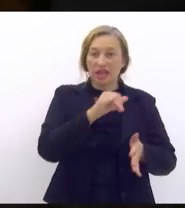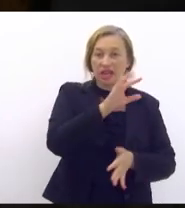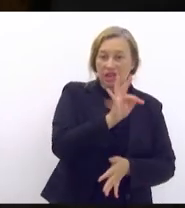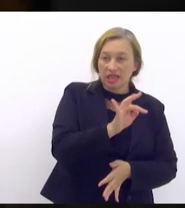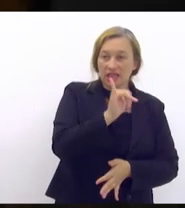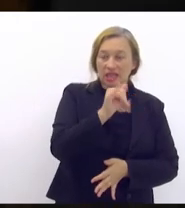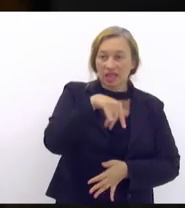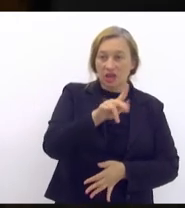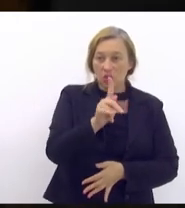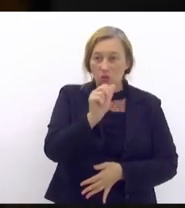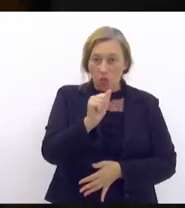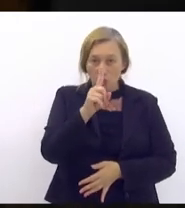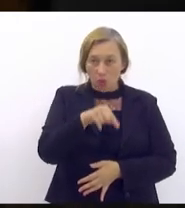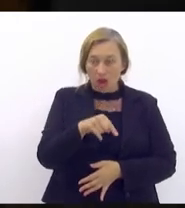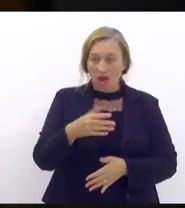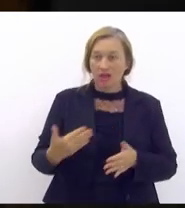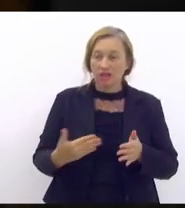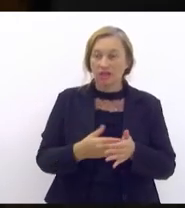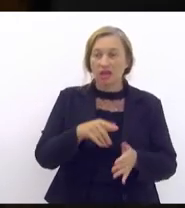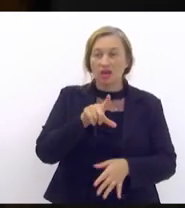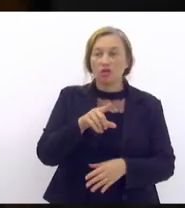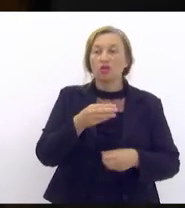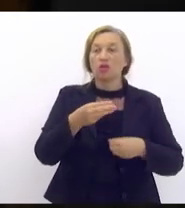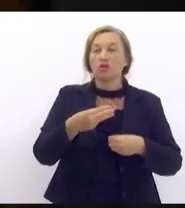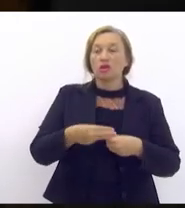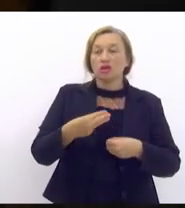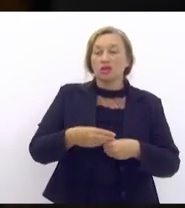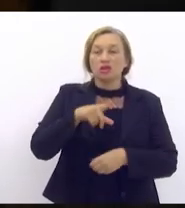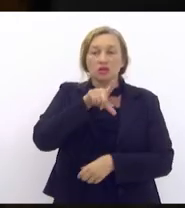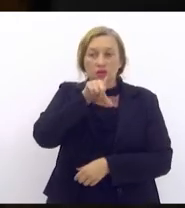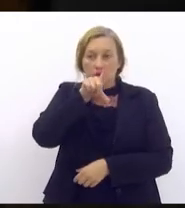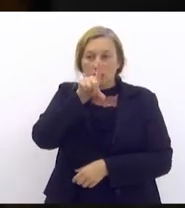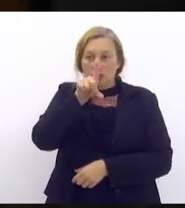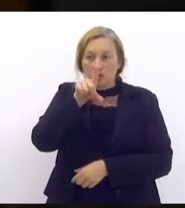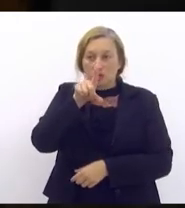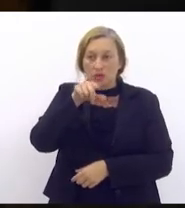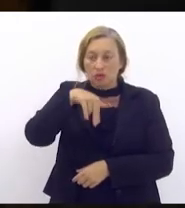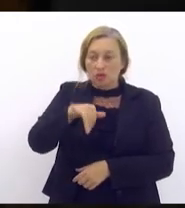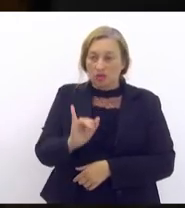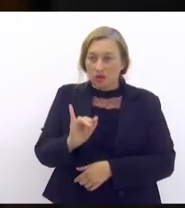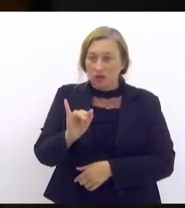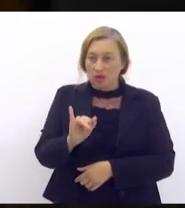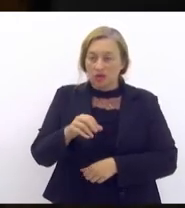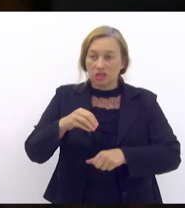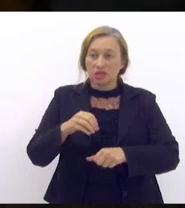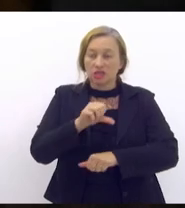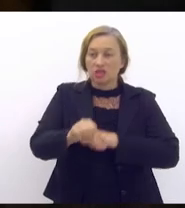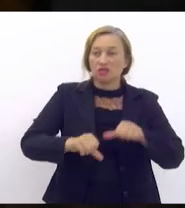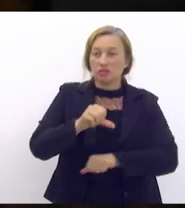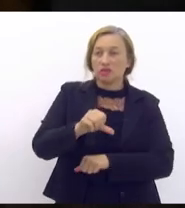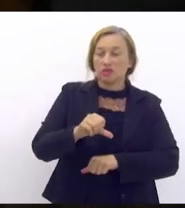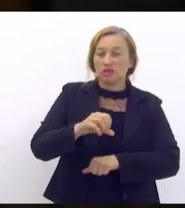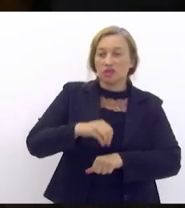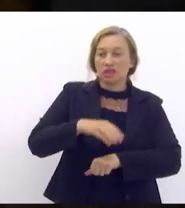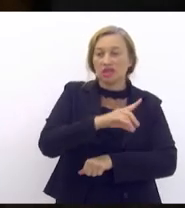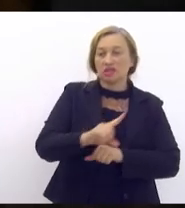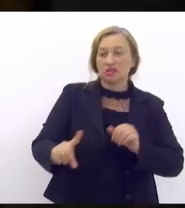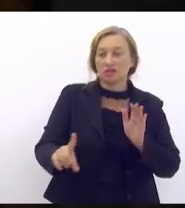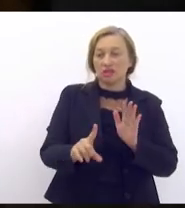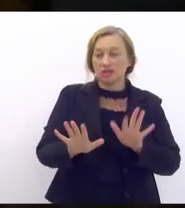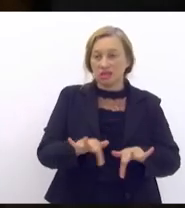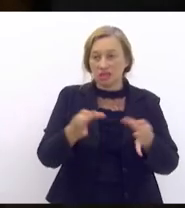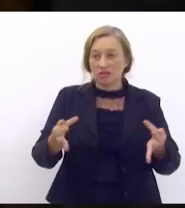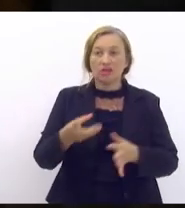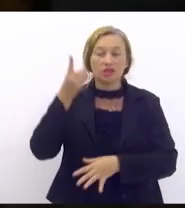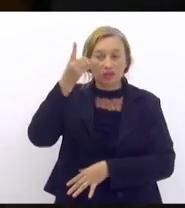no município de Nova Iguaçu, parecer da comissão de indicação legislativa para transformação em indicação simples. Relator, deputado